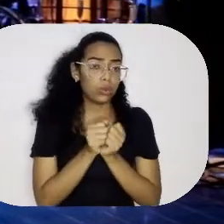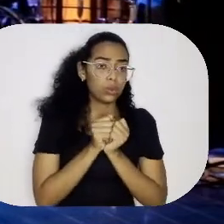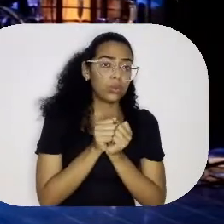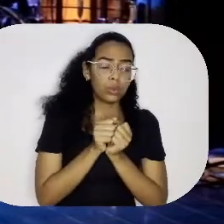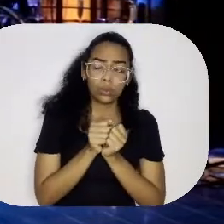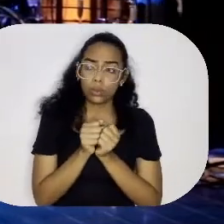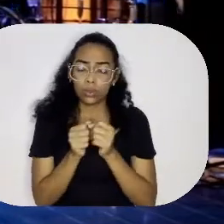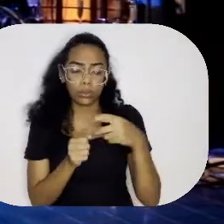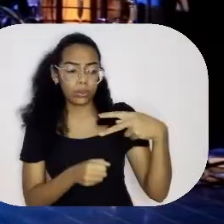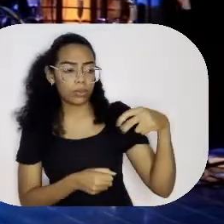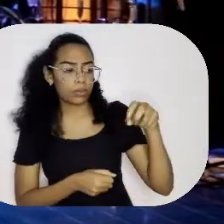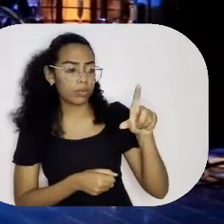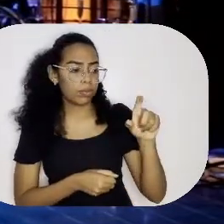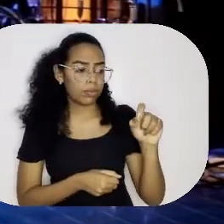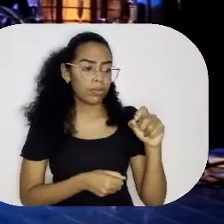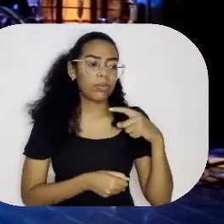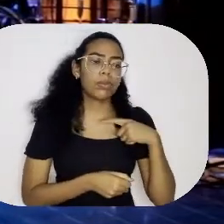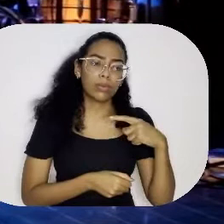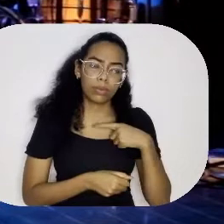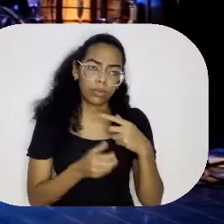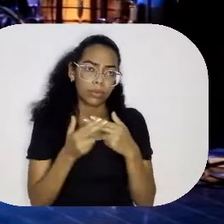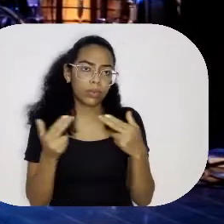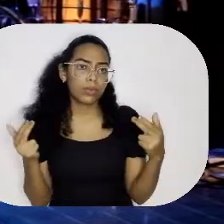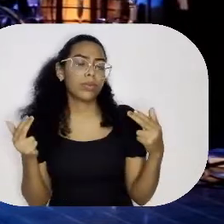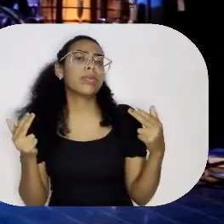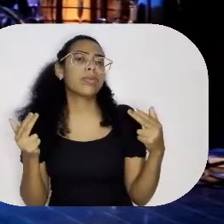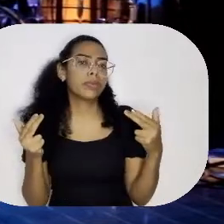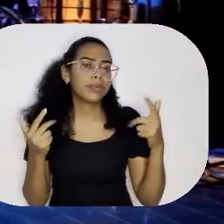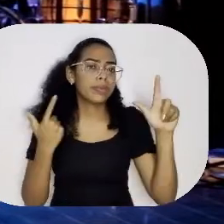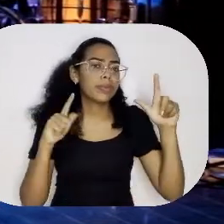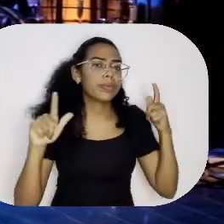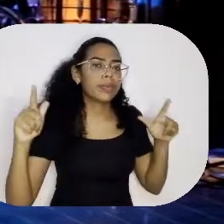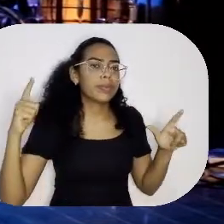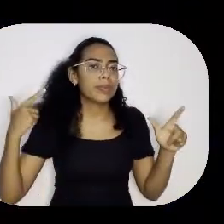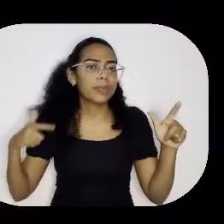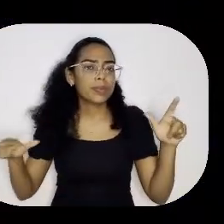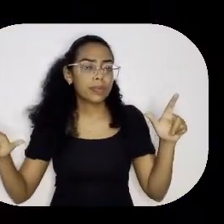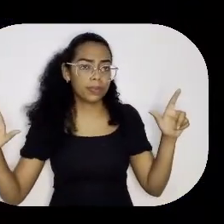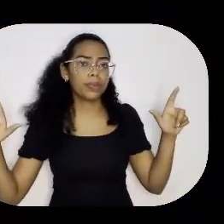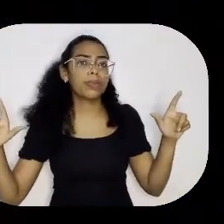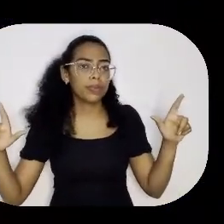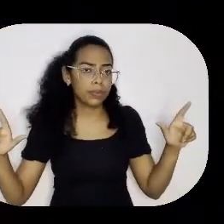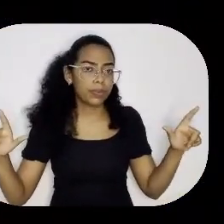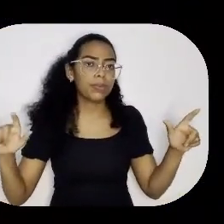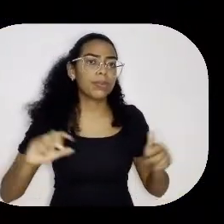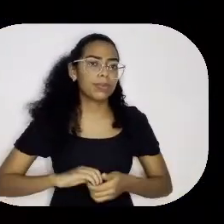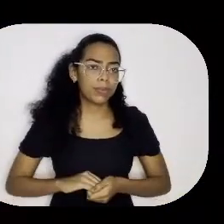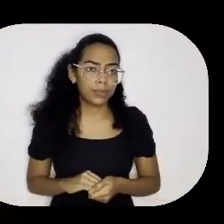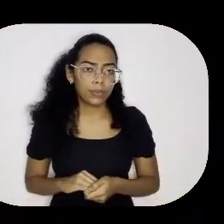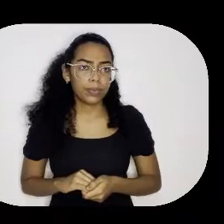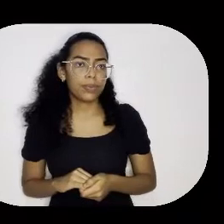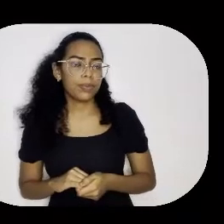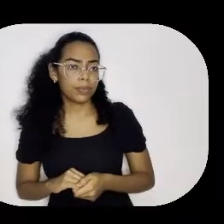encantada. Do polo da terra pra outro lugar,